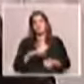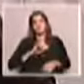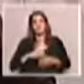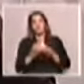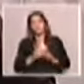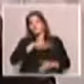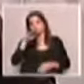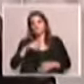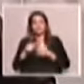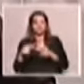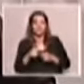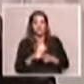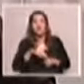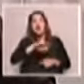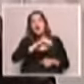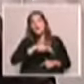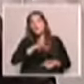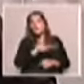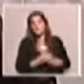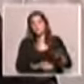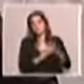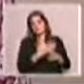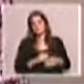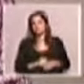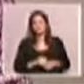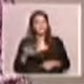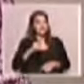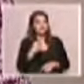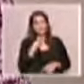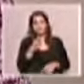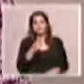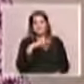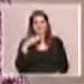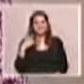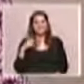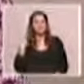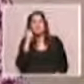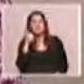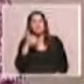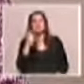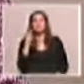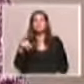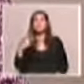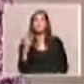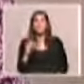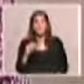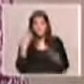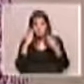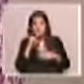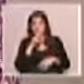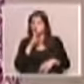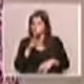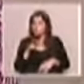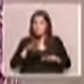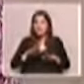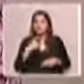Estrela, onde se produz o queijo Serra da Estrela. E temos aqui uma pergunta tão engraçada do Bruno Lopes. Eu não sei, Bruno, no nosso Facebook se vamos conseguir responder,